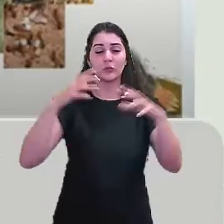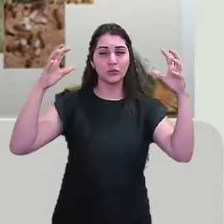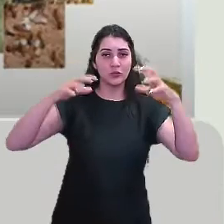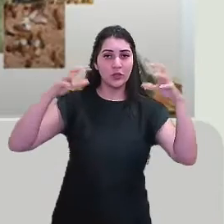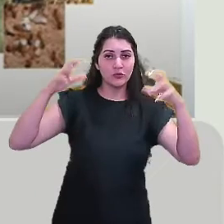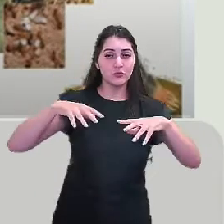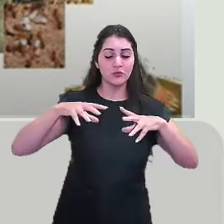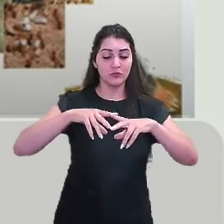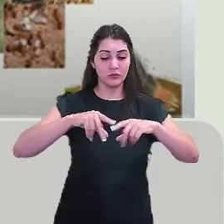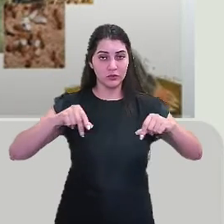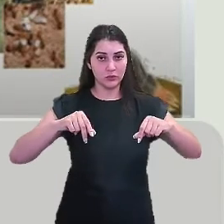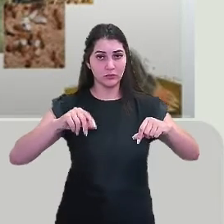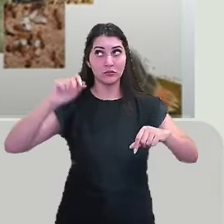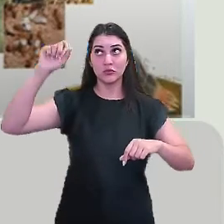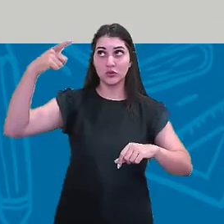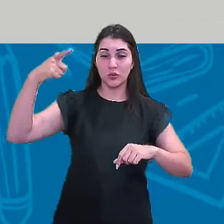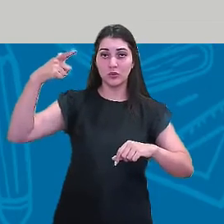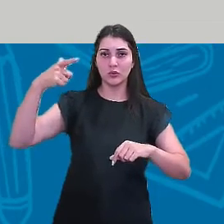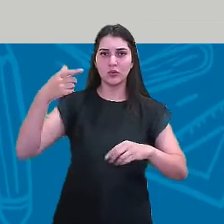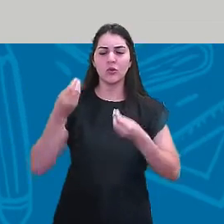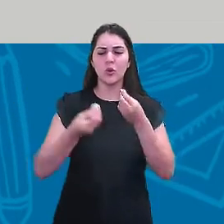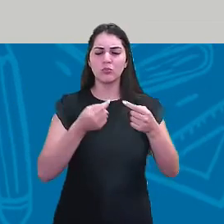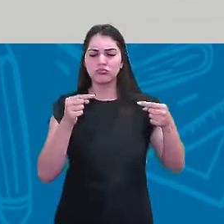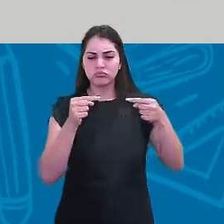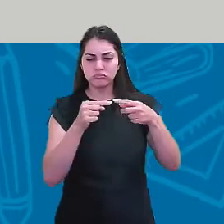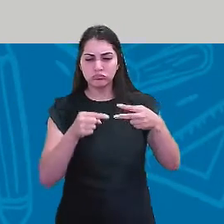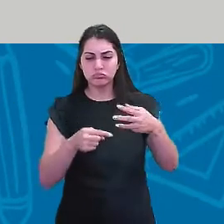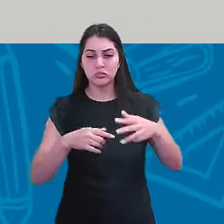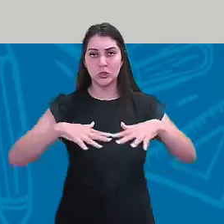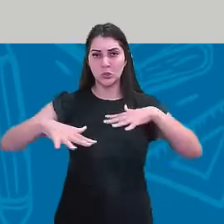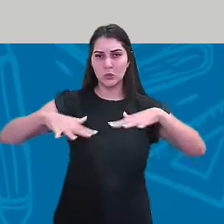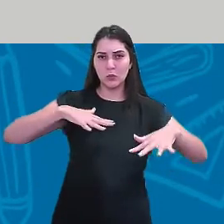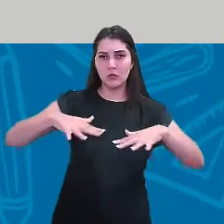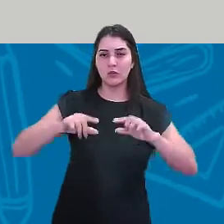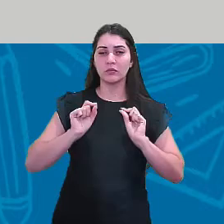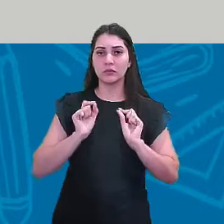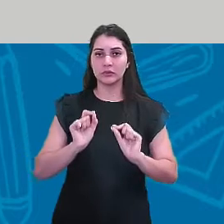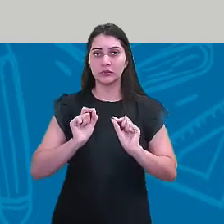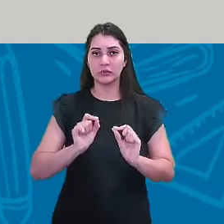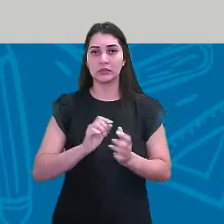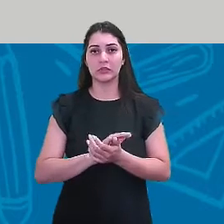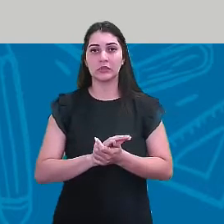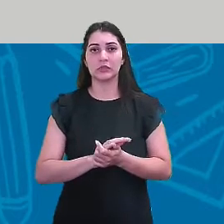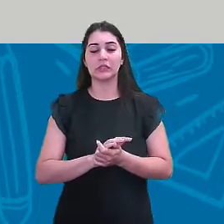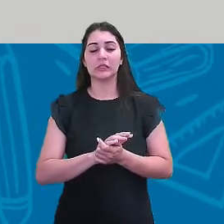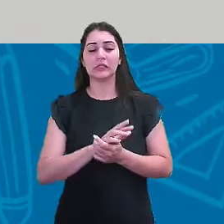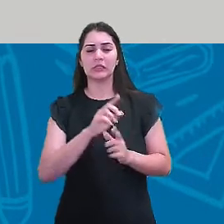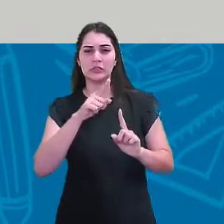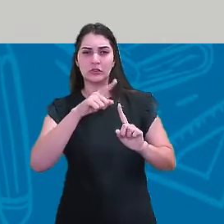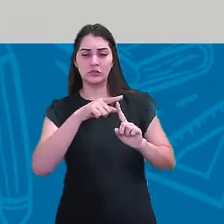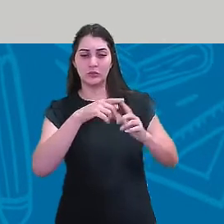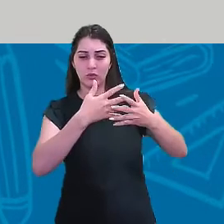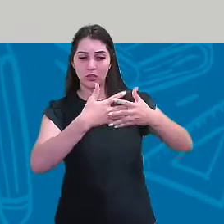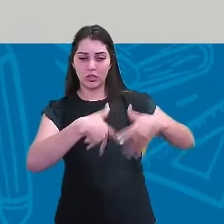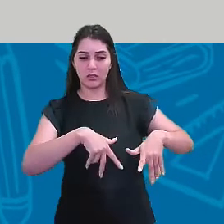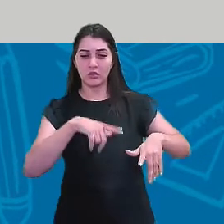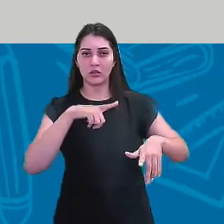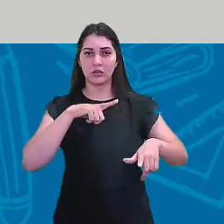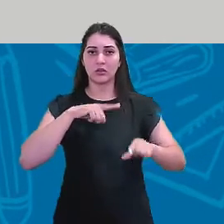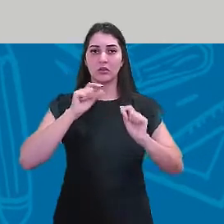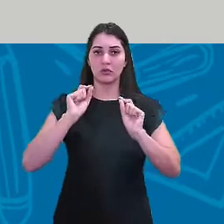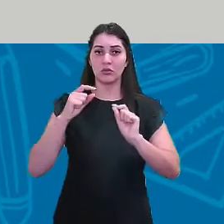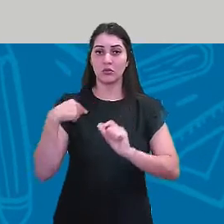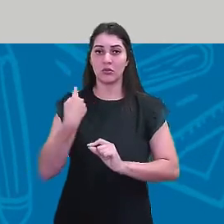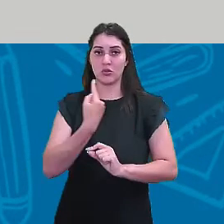Como assim? De acordo com esses movimentos, desses recursos naturais, né, que a gente tem no